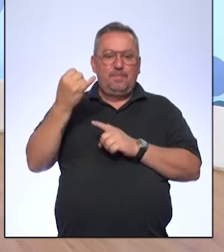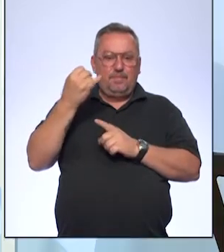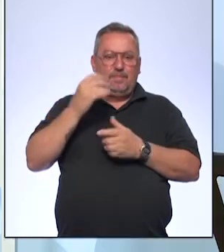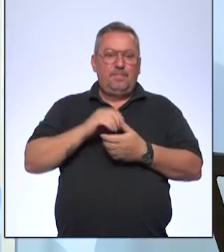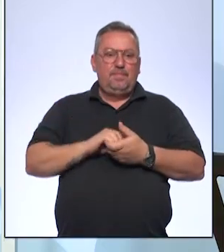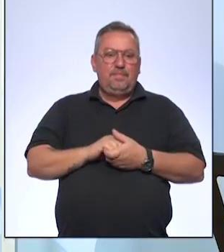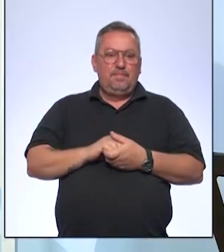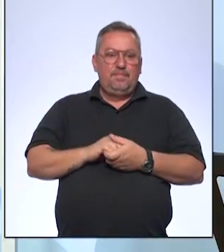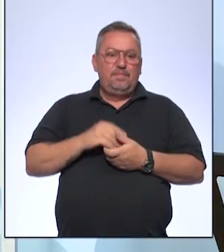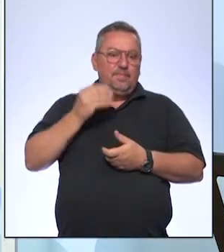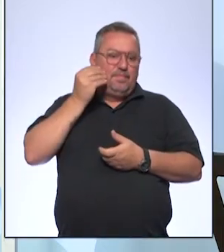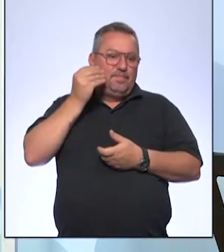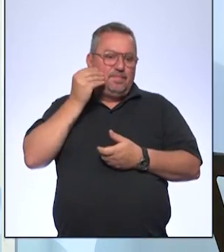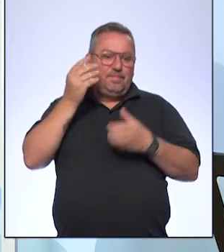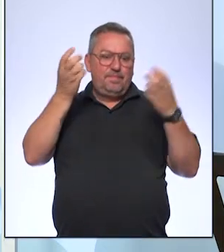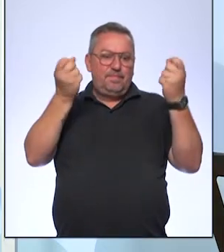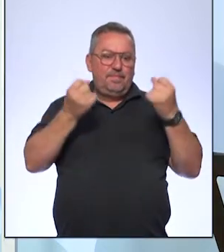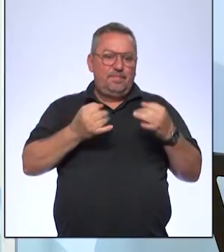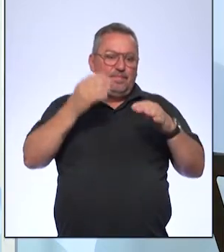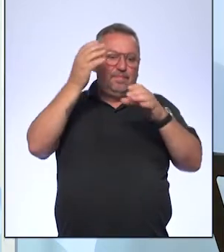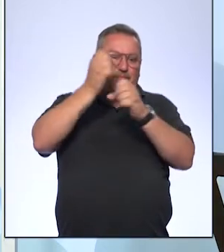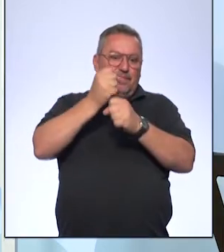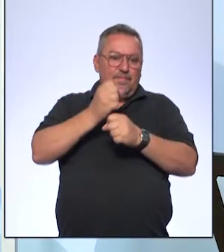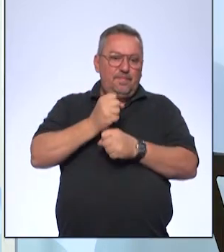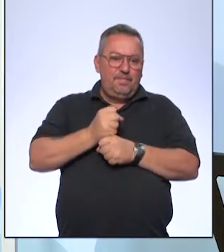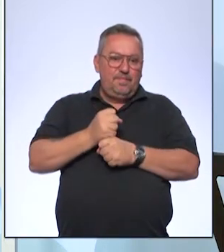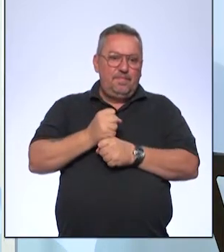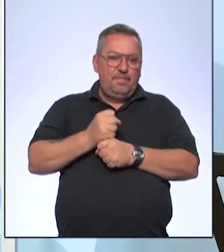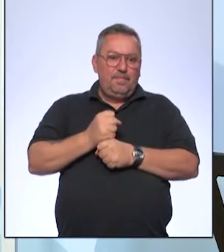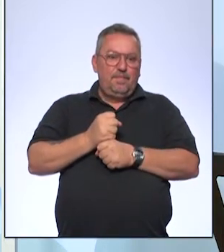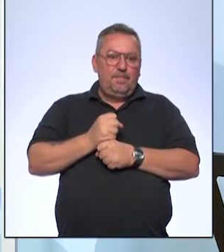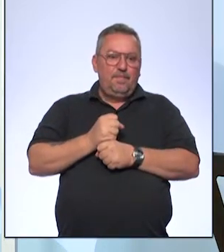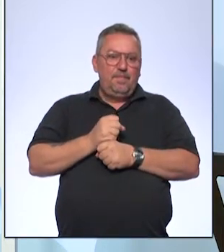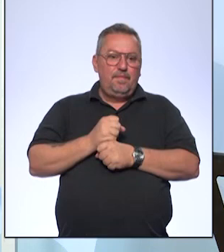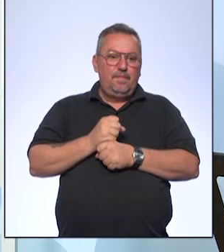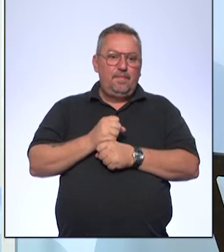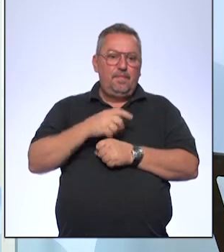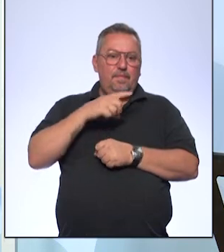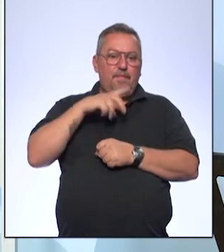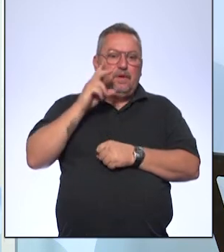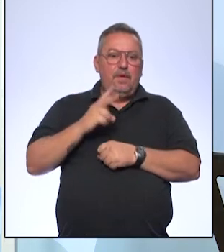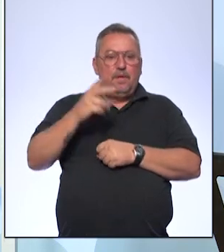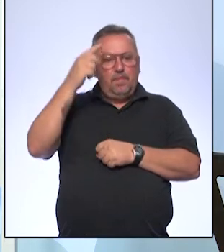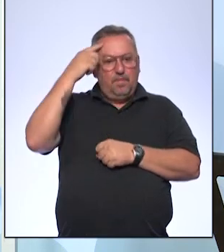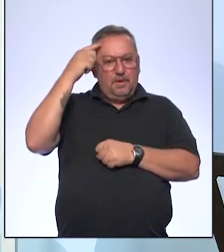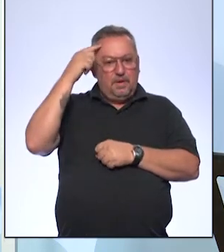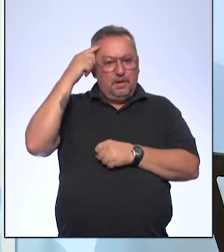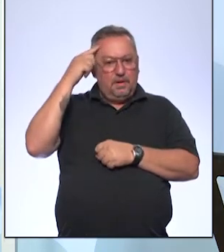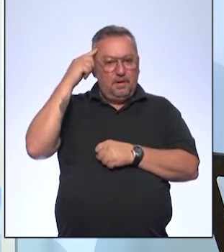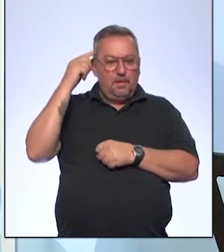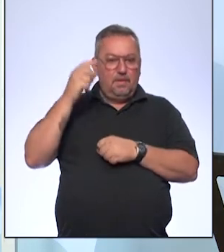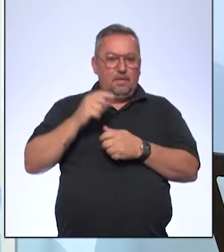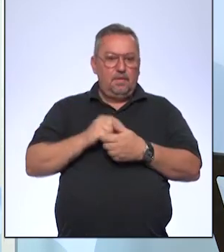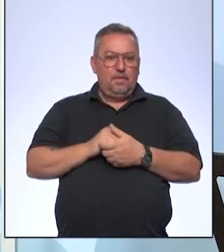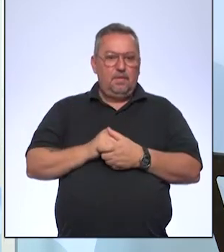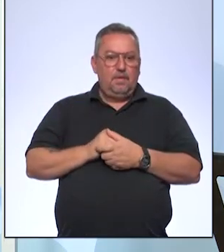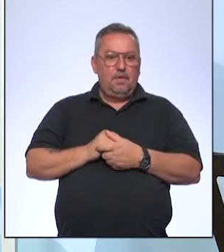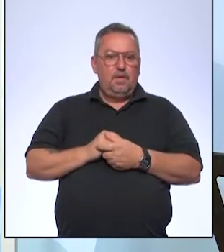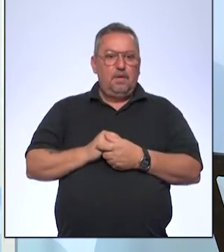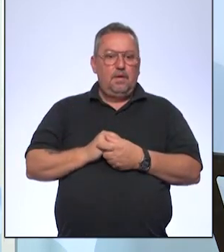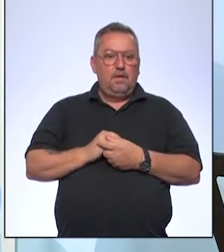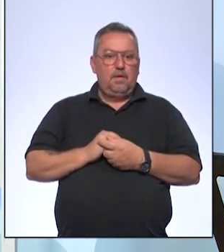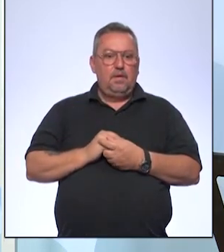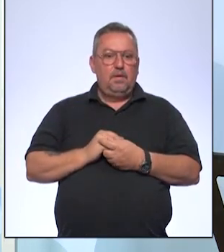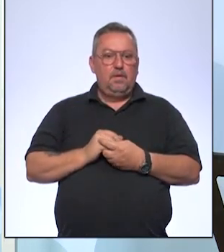Vamos tentar explicar essa conta, esse cálculo de como que faz. Então, eu tenho que sempre pensar no percentual. Então, eu tenho